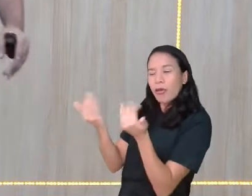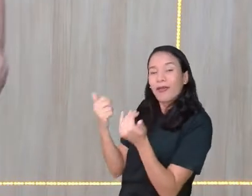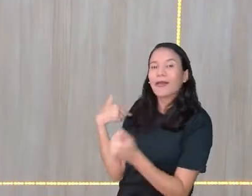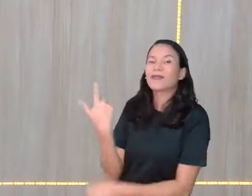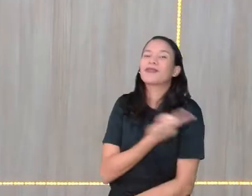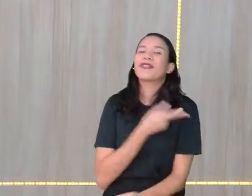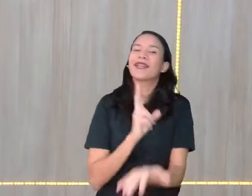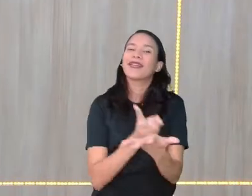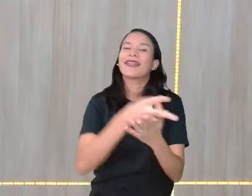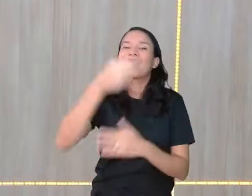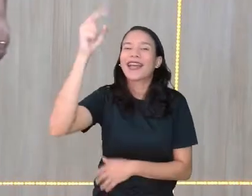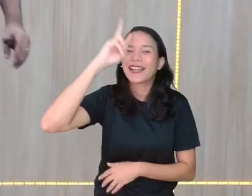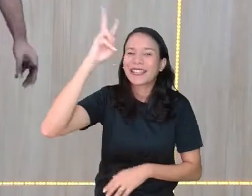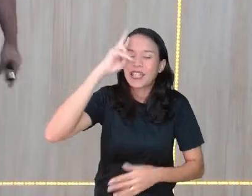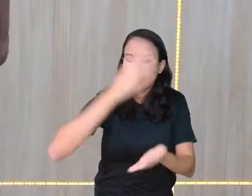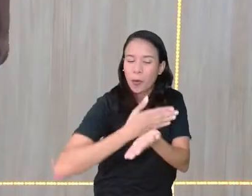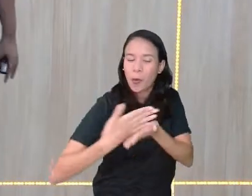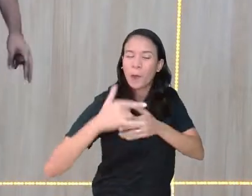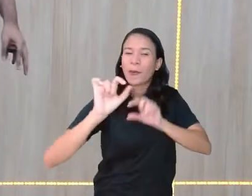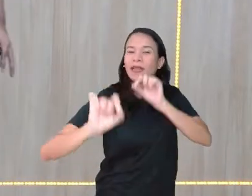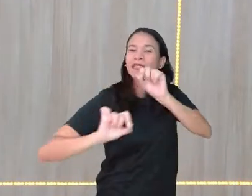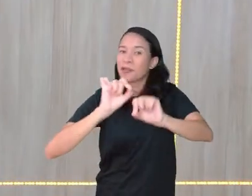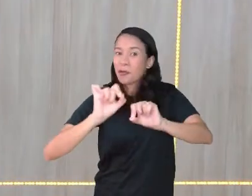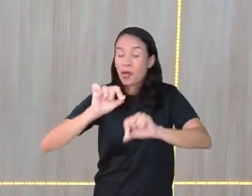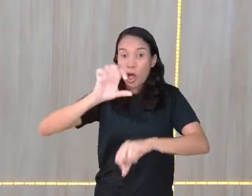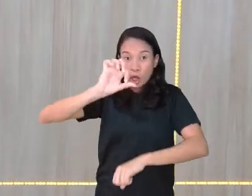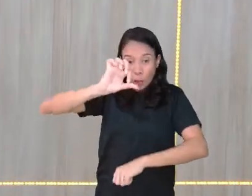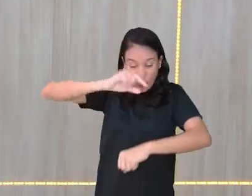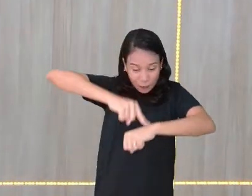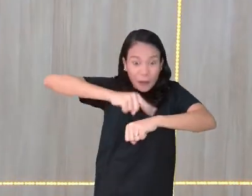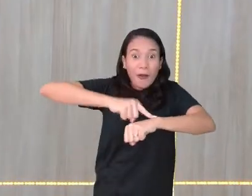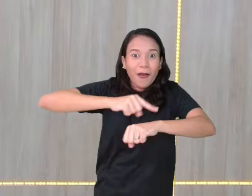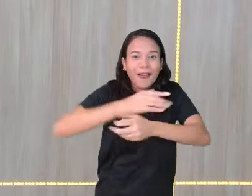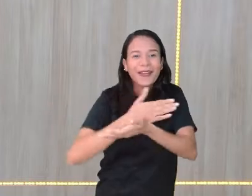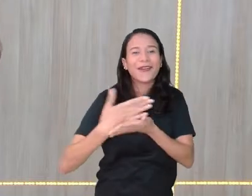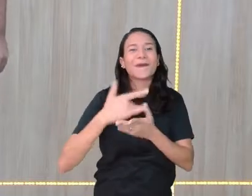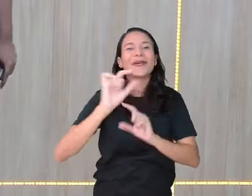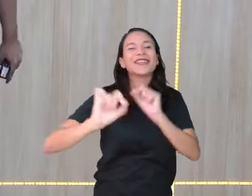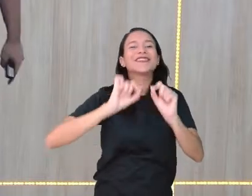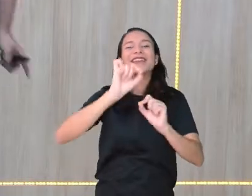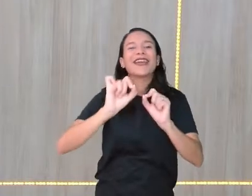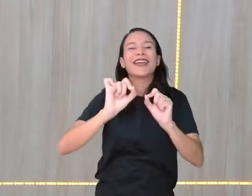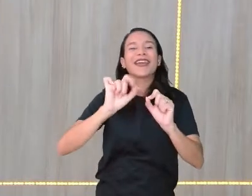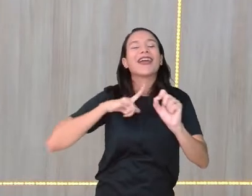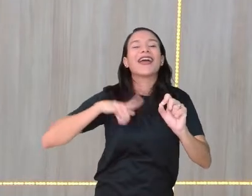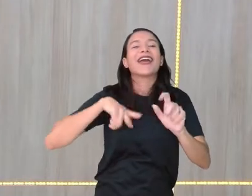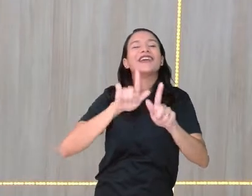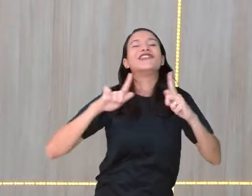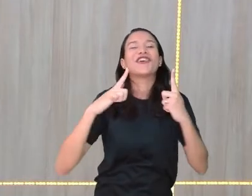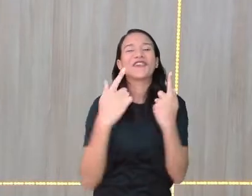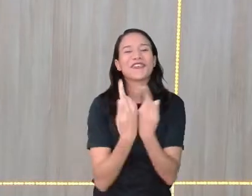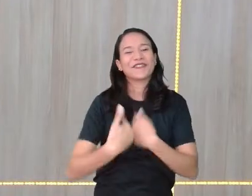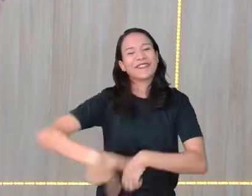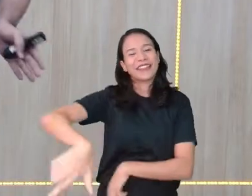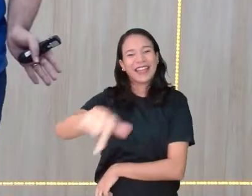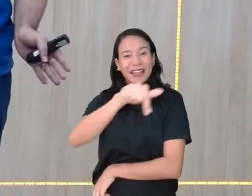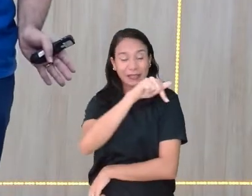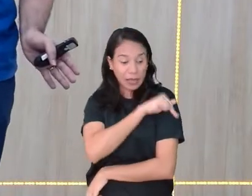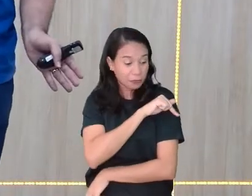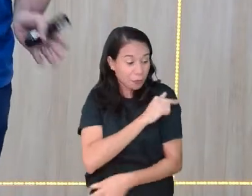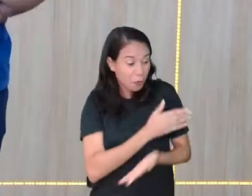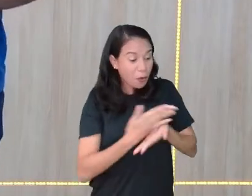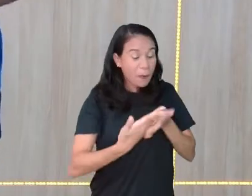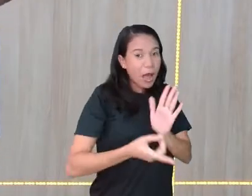toda segunda-feira. A partir das 9 horas começa Geografia. O 7º ano começa um pouquinho mais cedo,